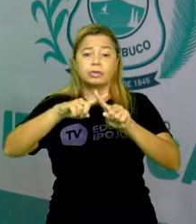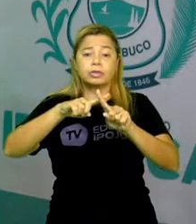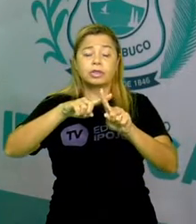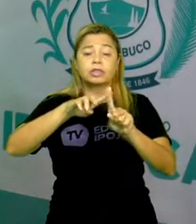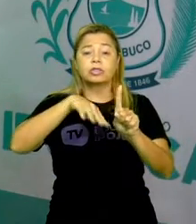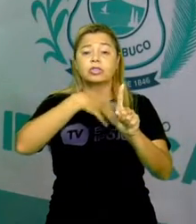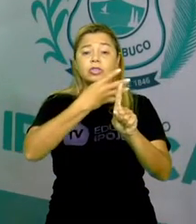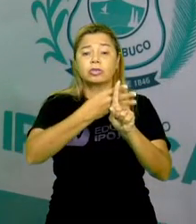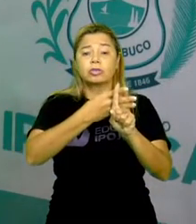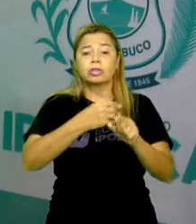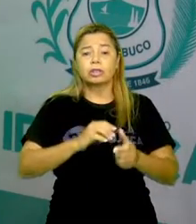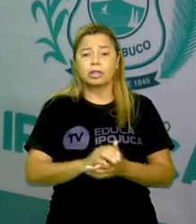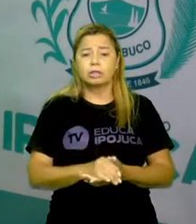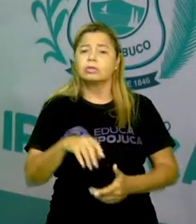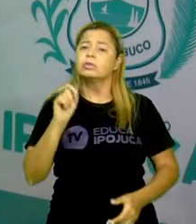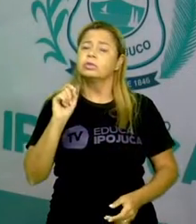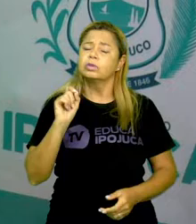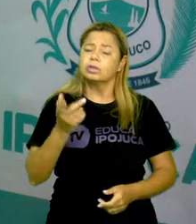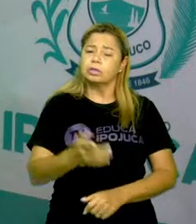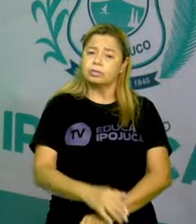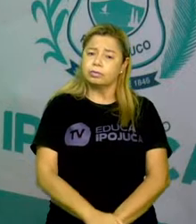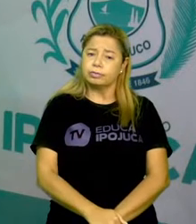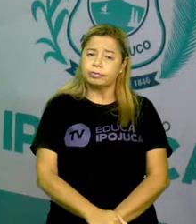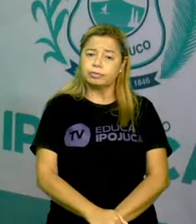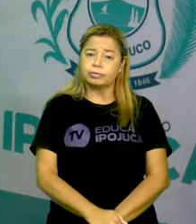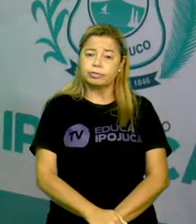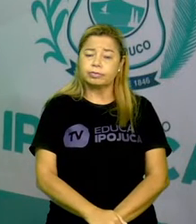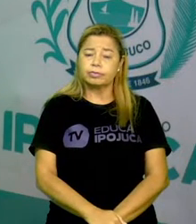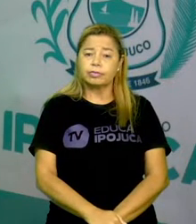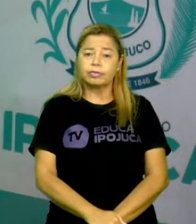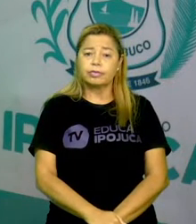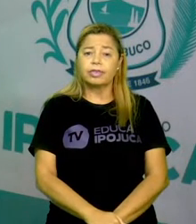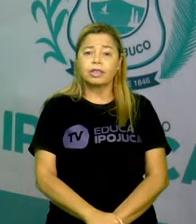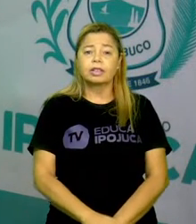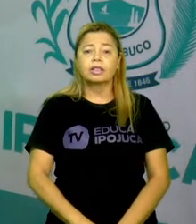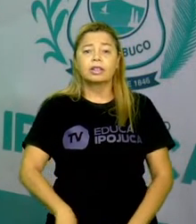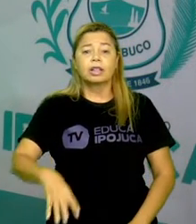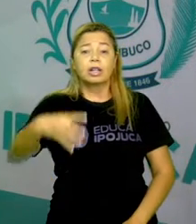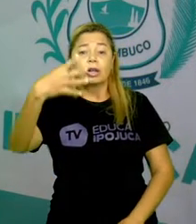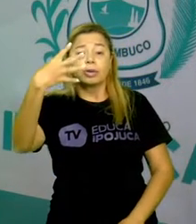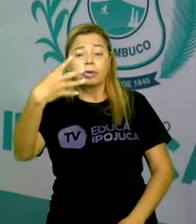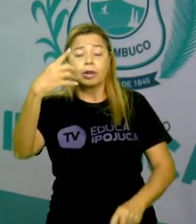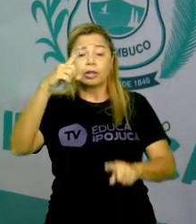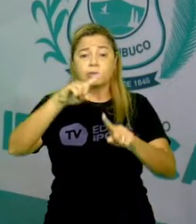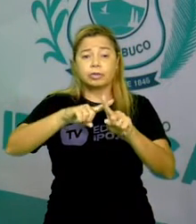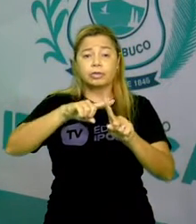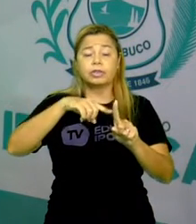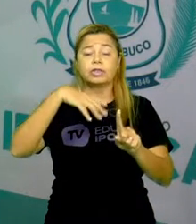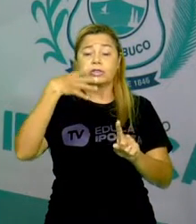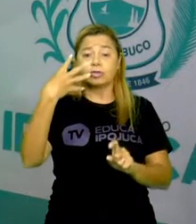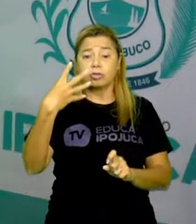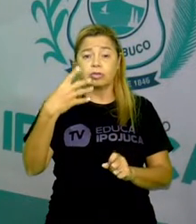4 vezes 4 o quê? 4 vezes 4 dezenas.